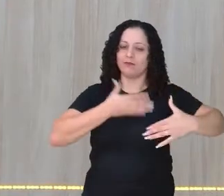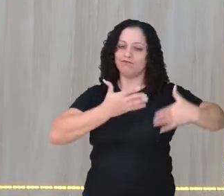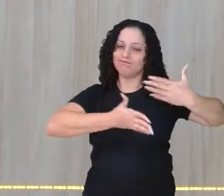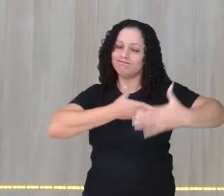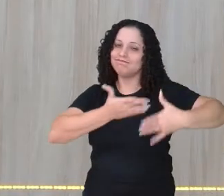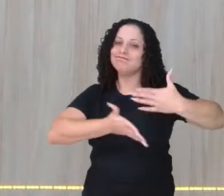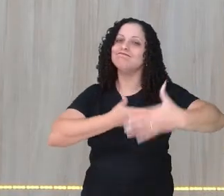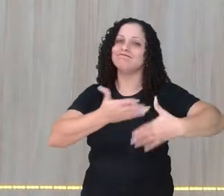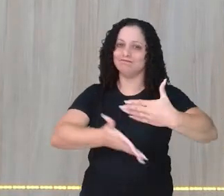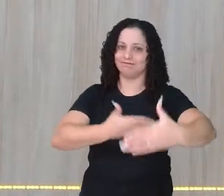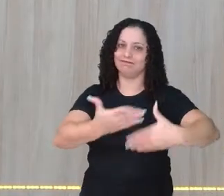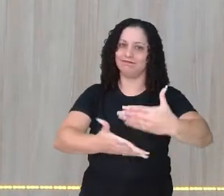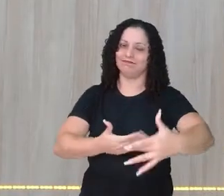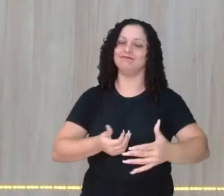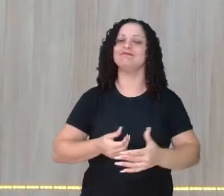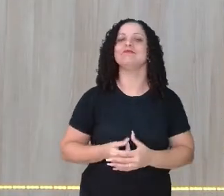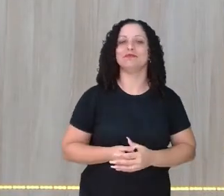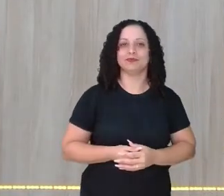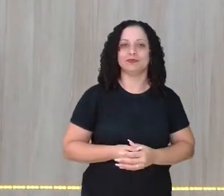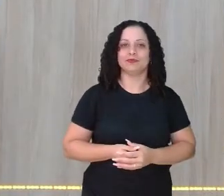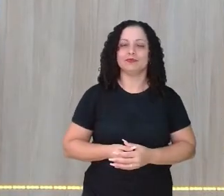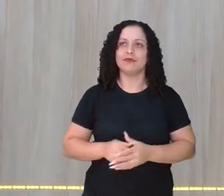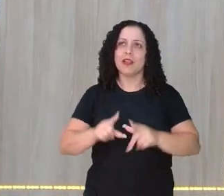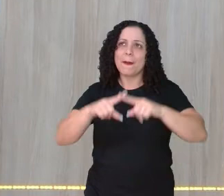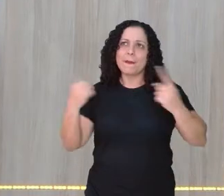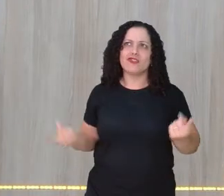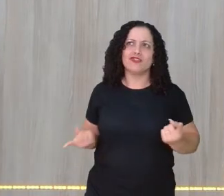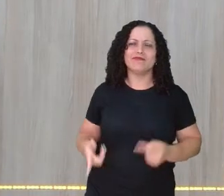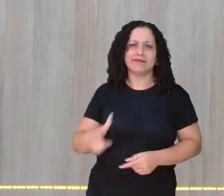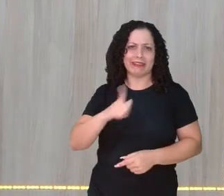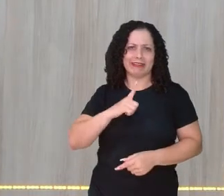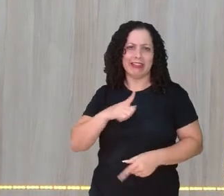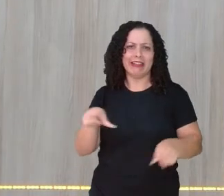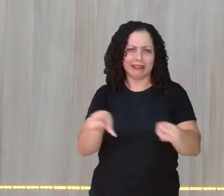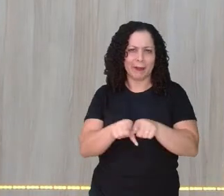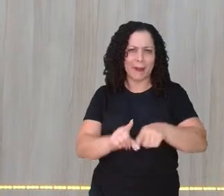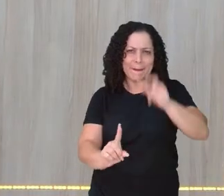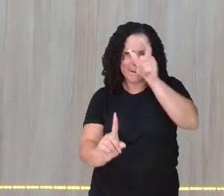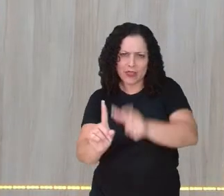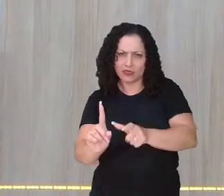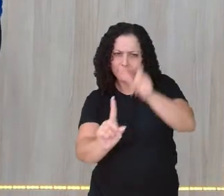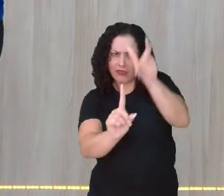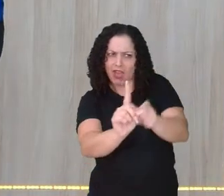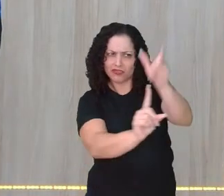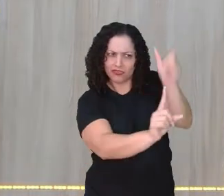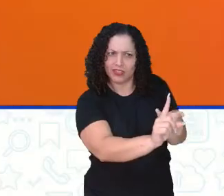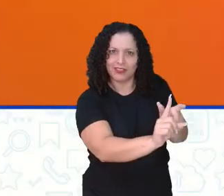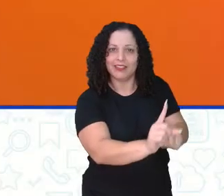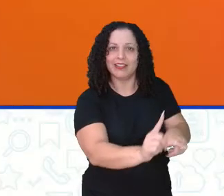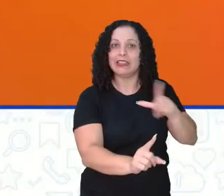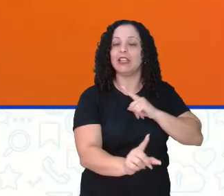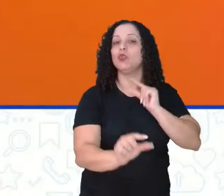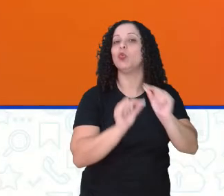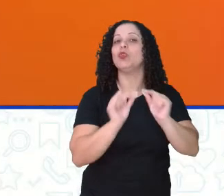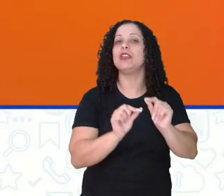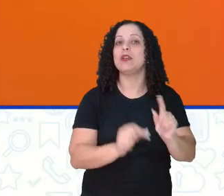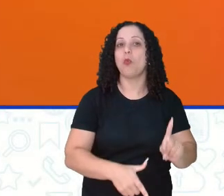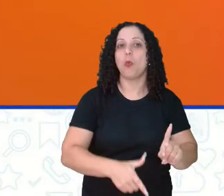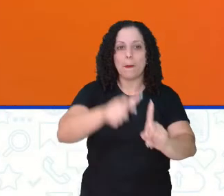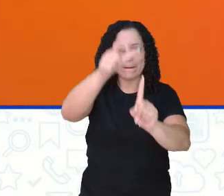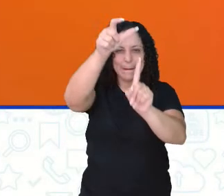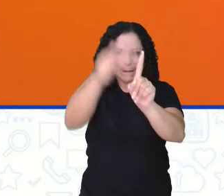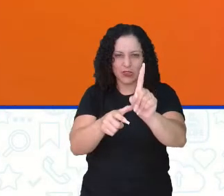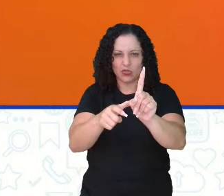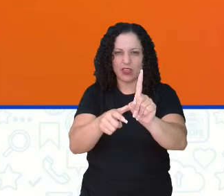essa história. Professora, tem mais algum personagem? Tem. A gente também tem o antagonista, que